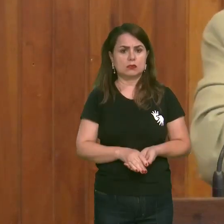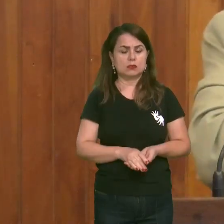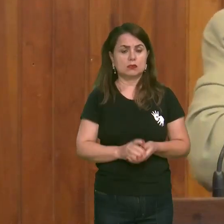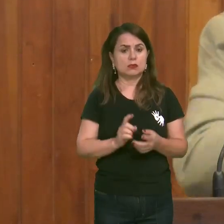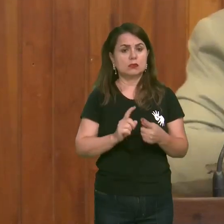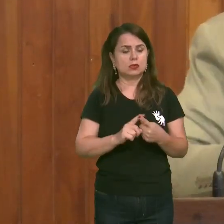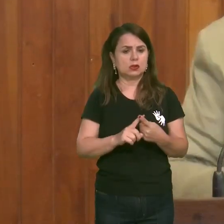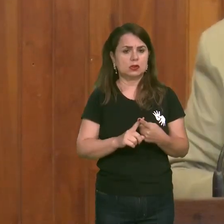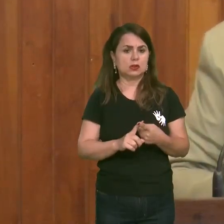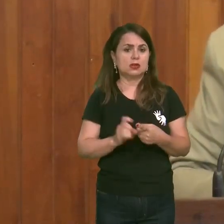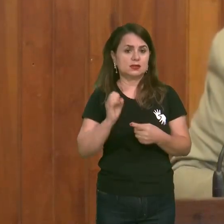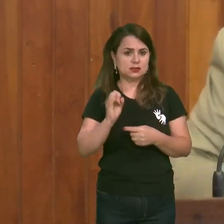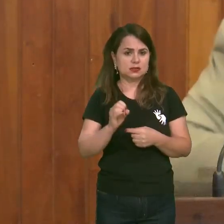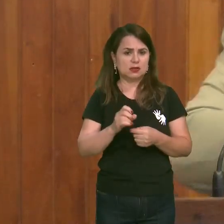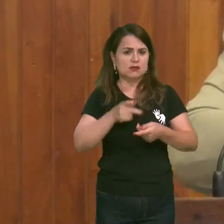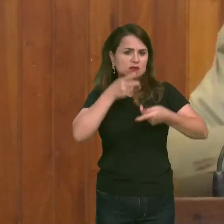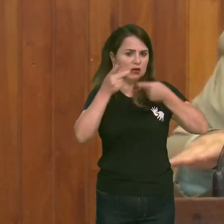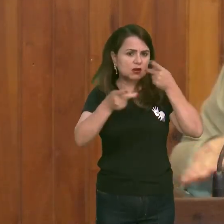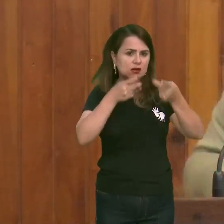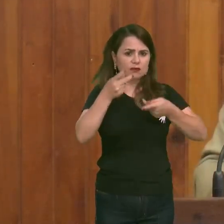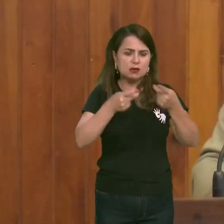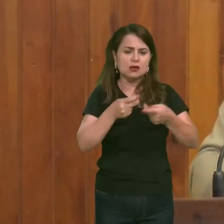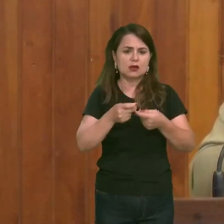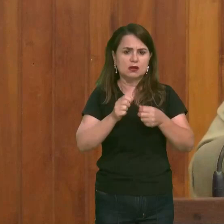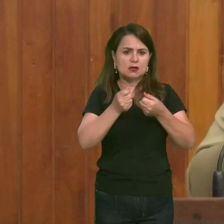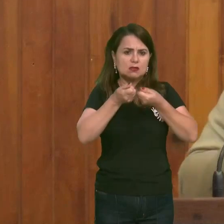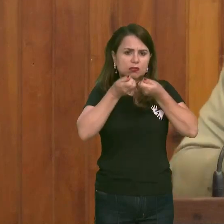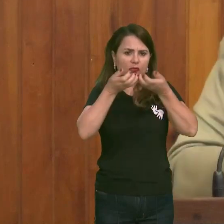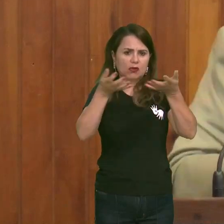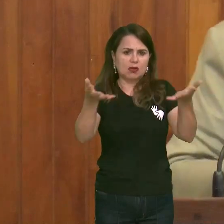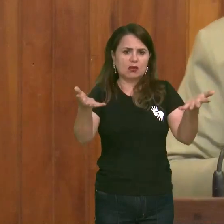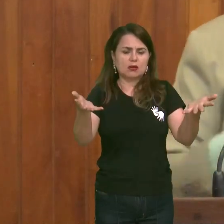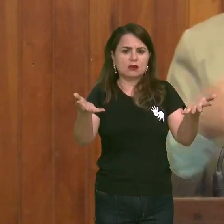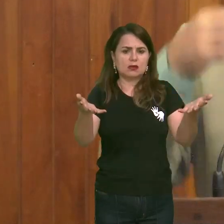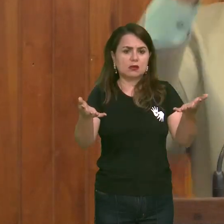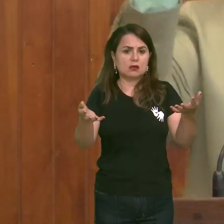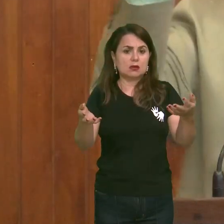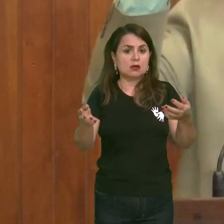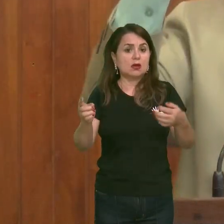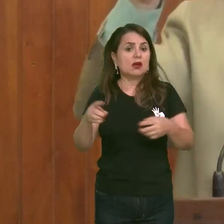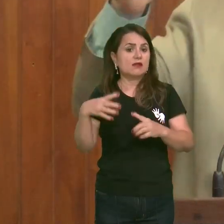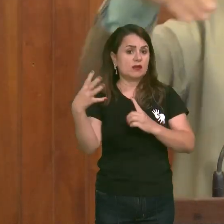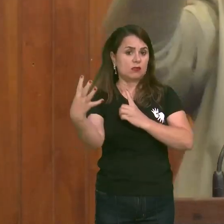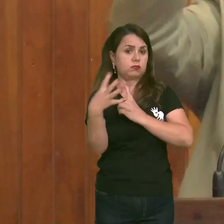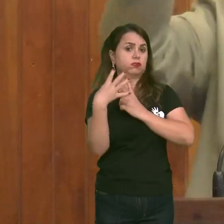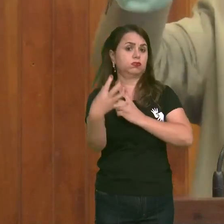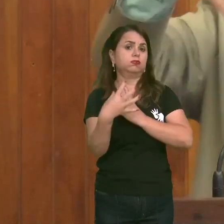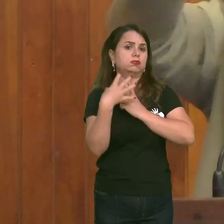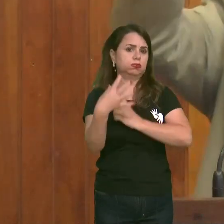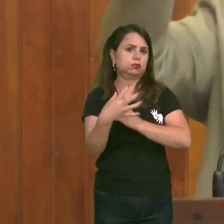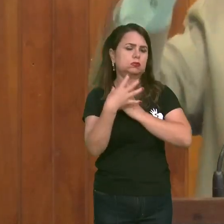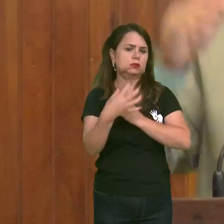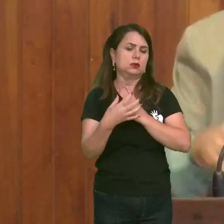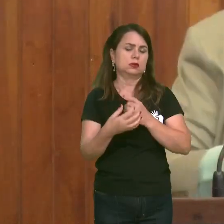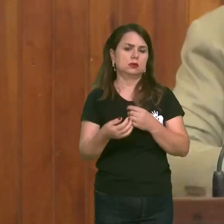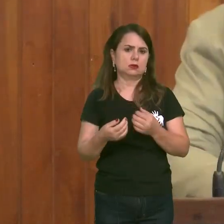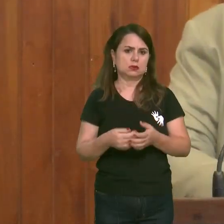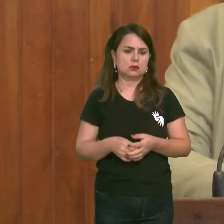criar fato contra você perseguir você perseguir enfim mas continue continue